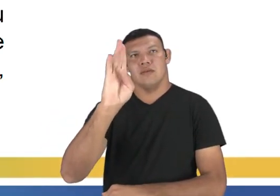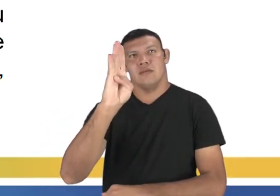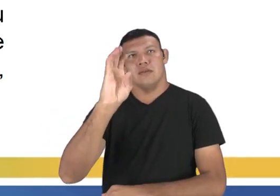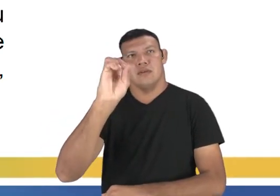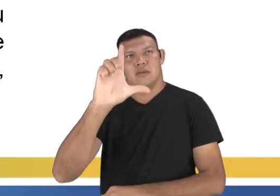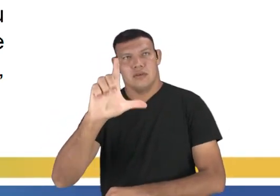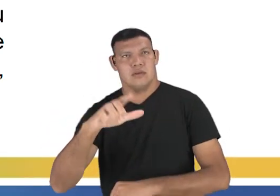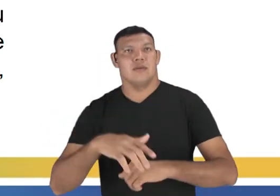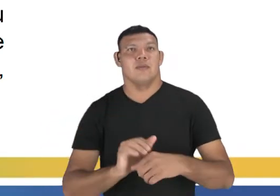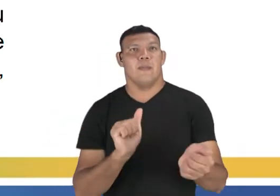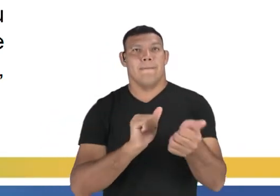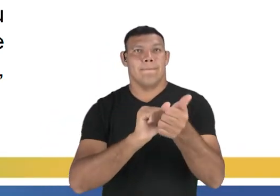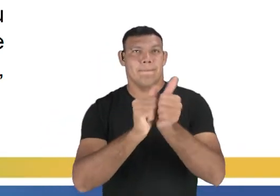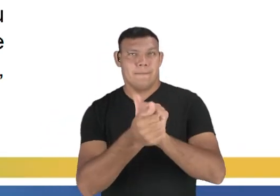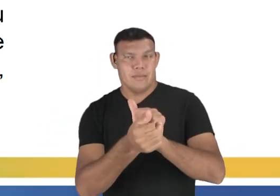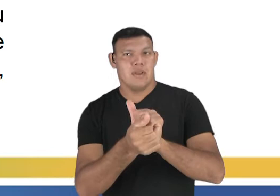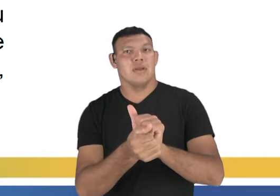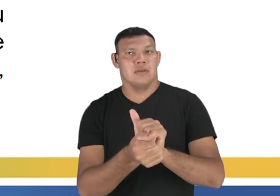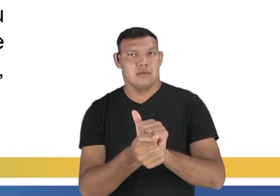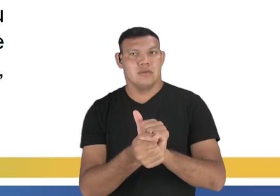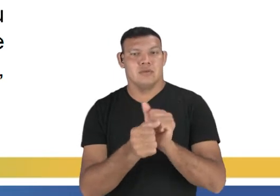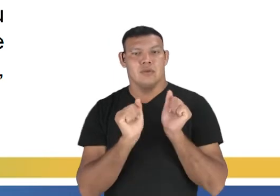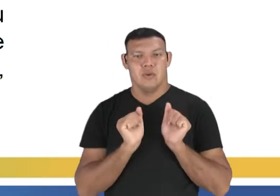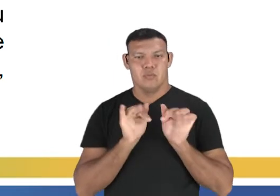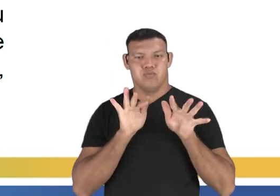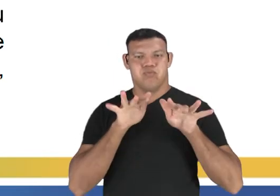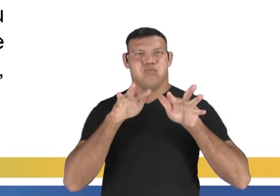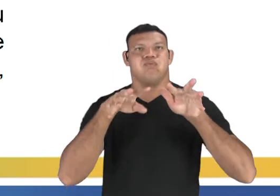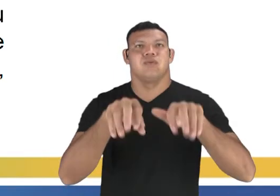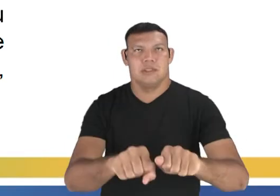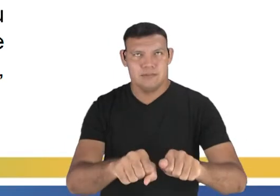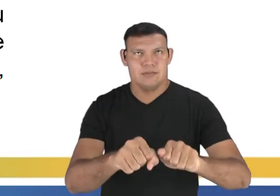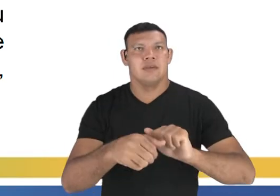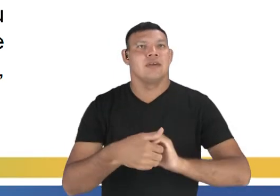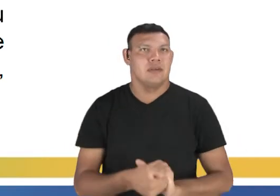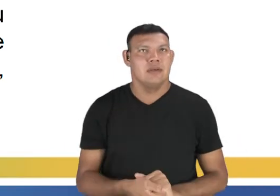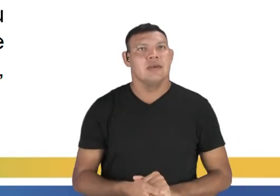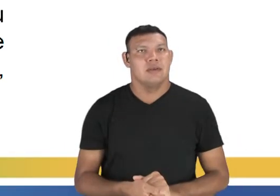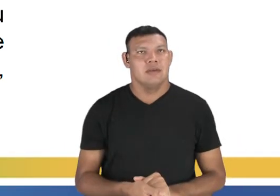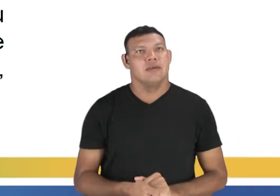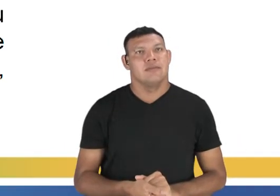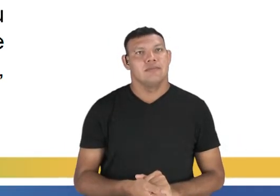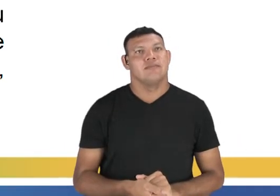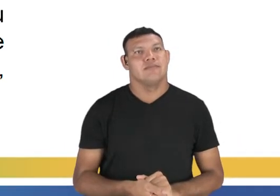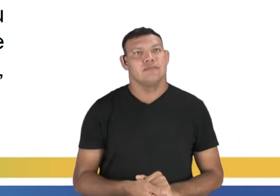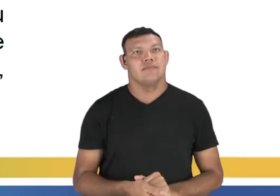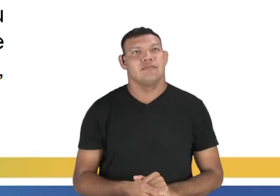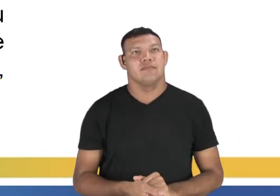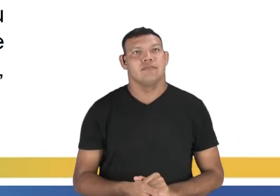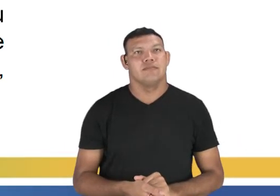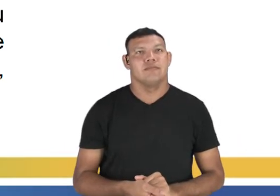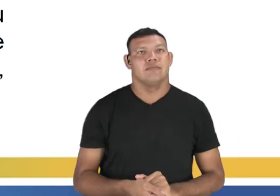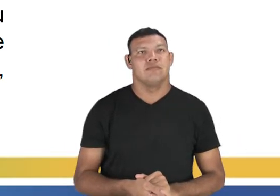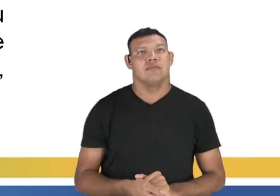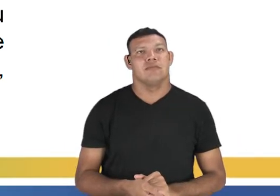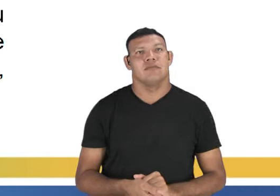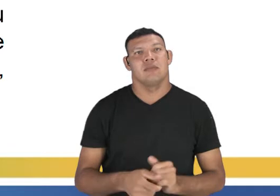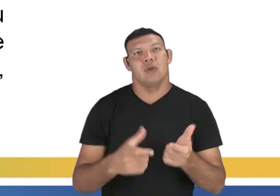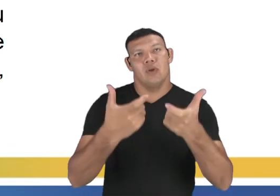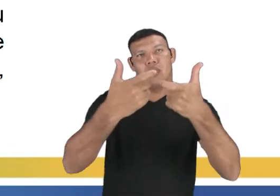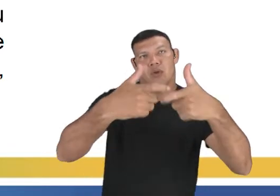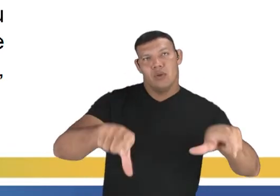você pontuar, você tem que invadir o campo do teu adversário e pontuar. Aí daí eu tenho exemplos no